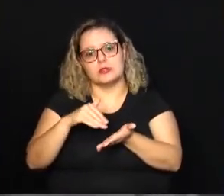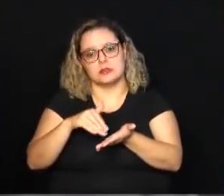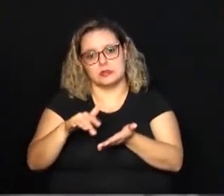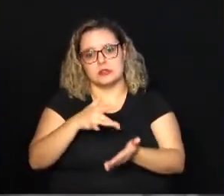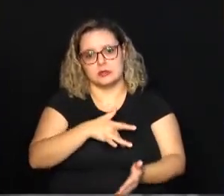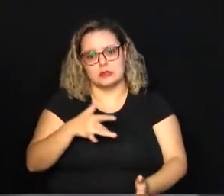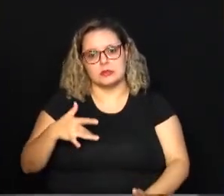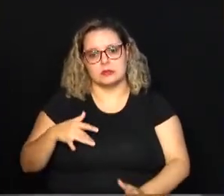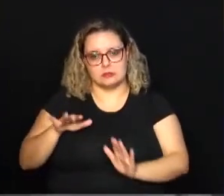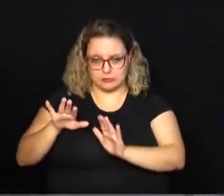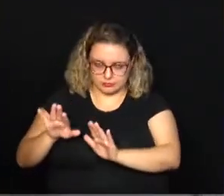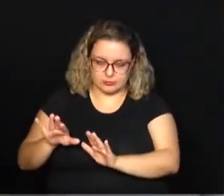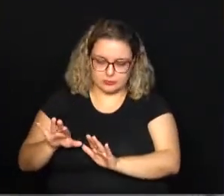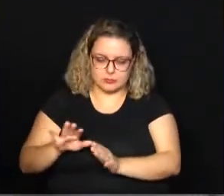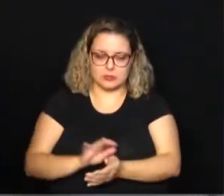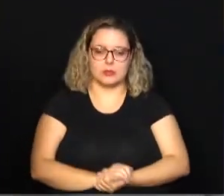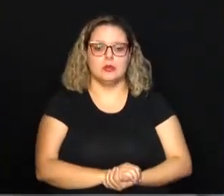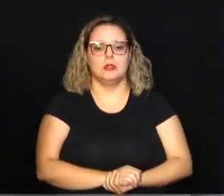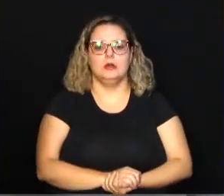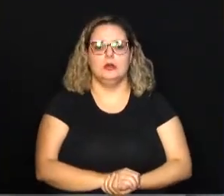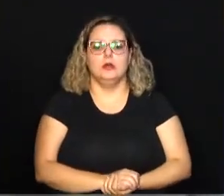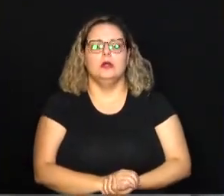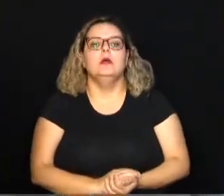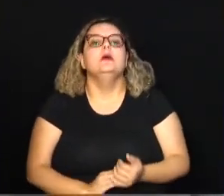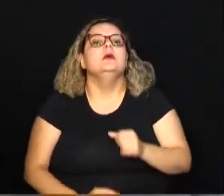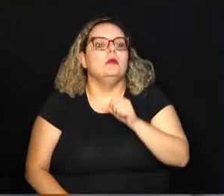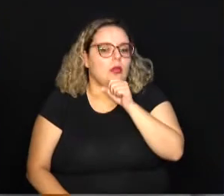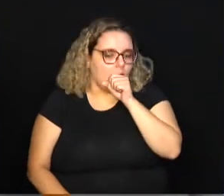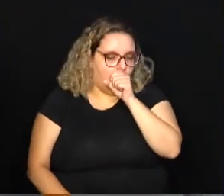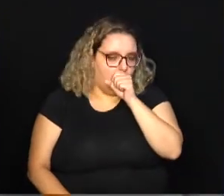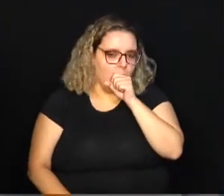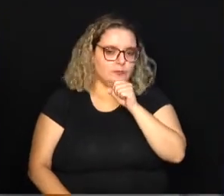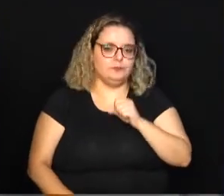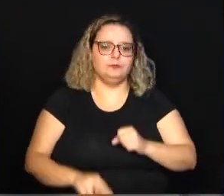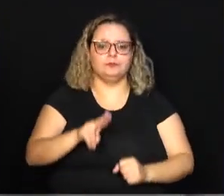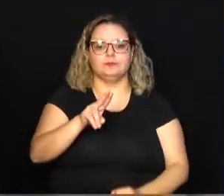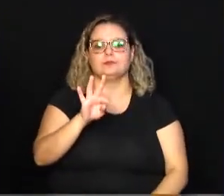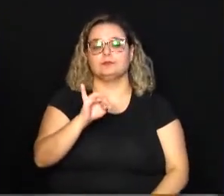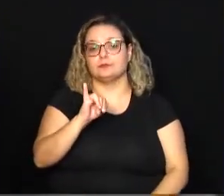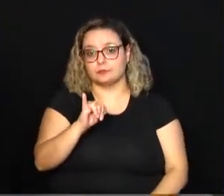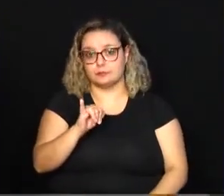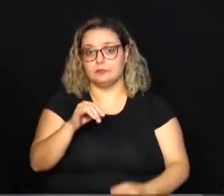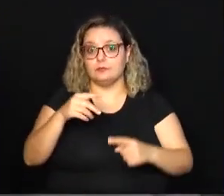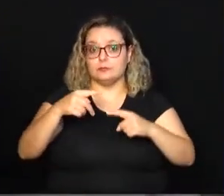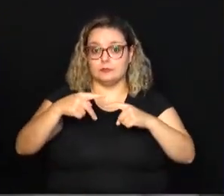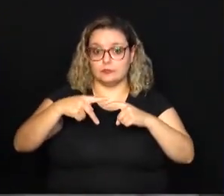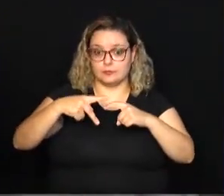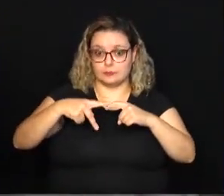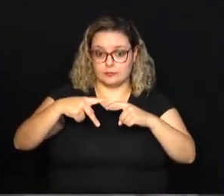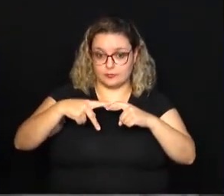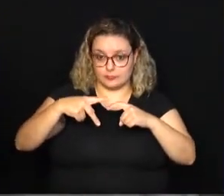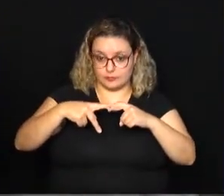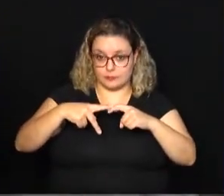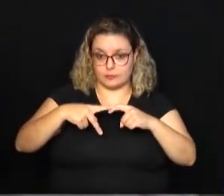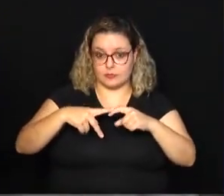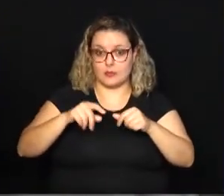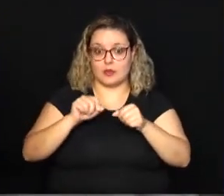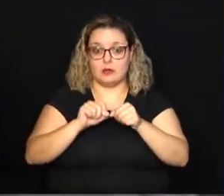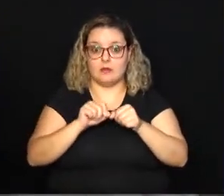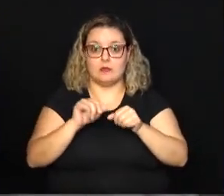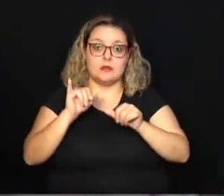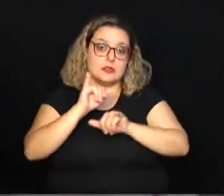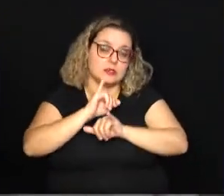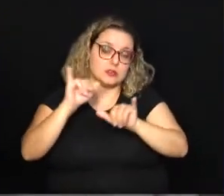pertinente à pasta dele. Quanto às UTIs pediátricas, UTI pediátrica, eu fiz esse alerta no sentido,